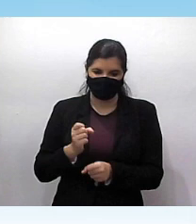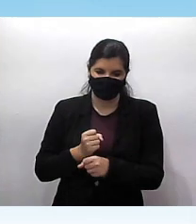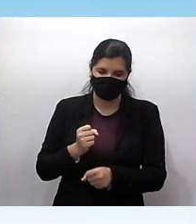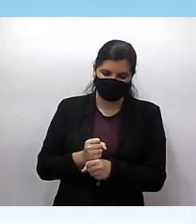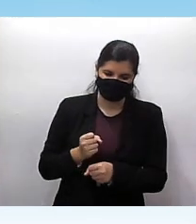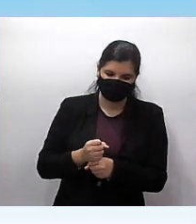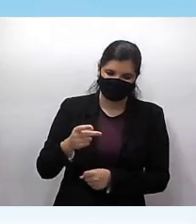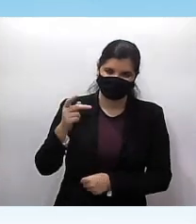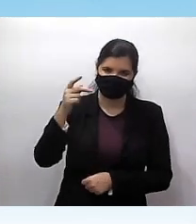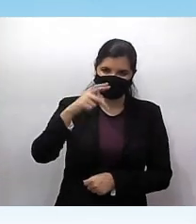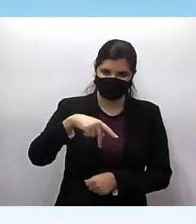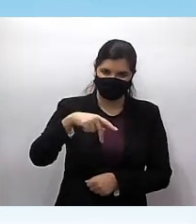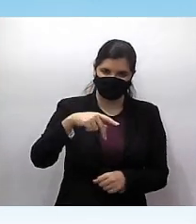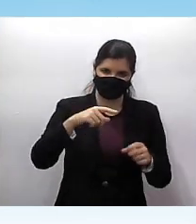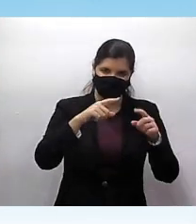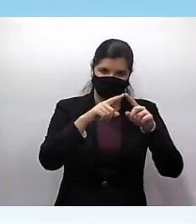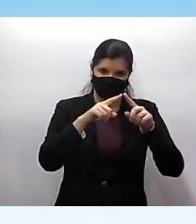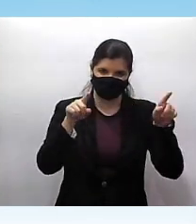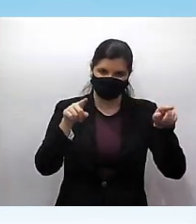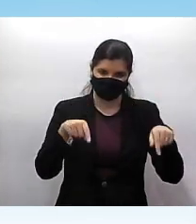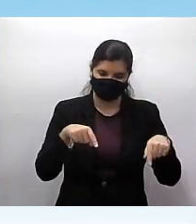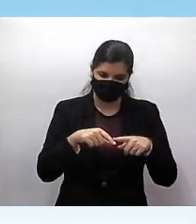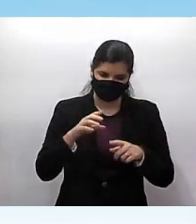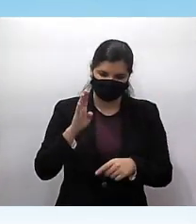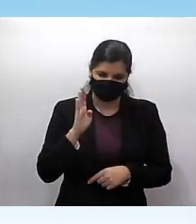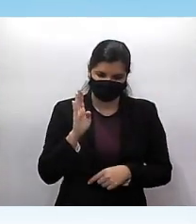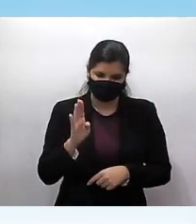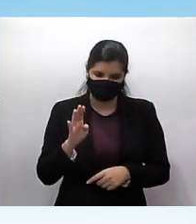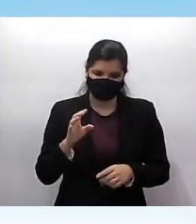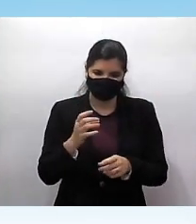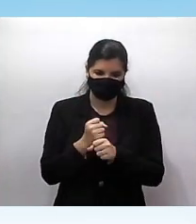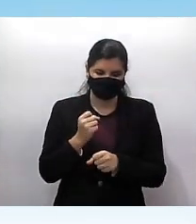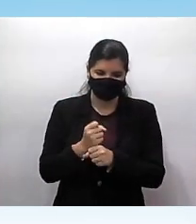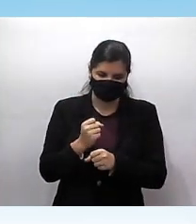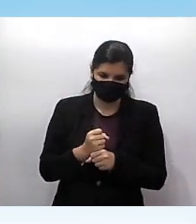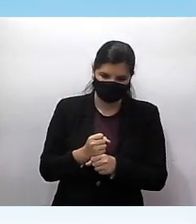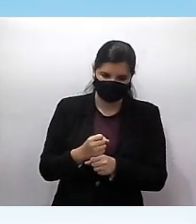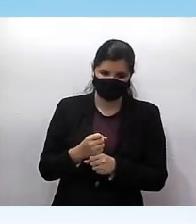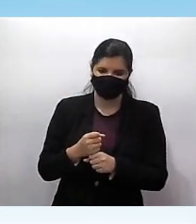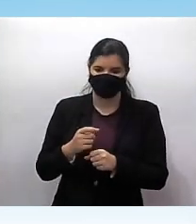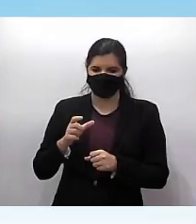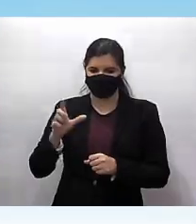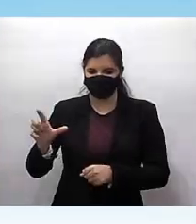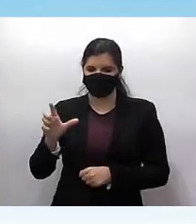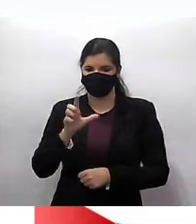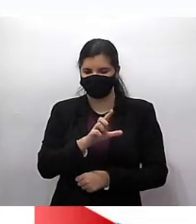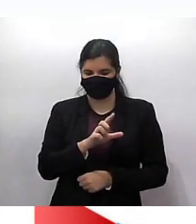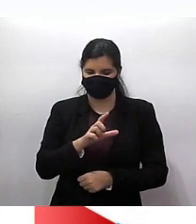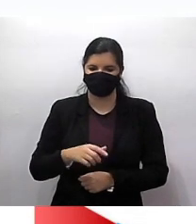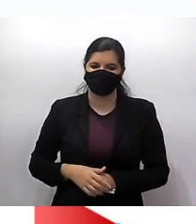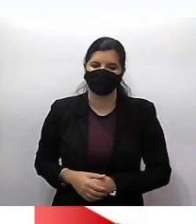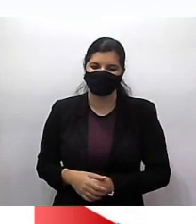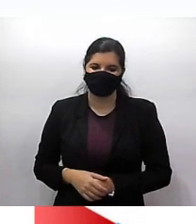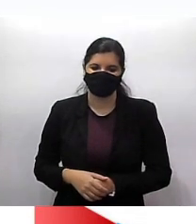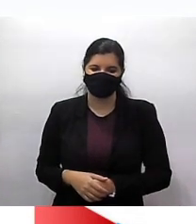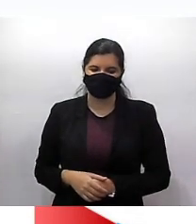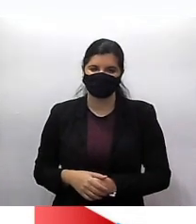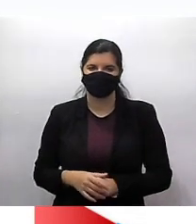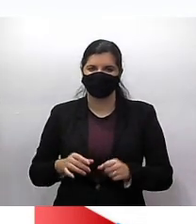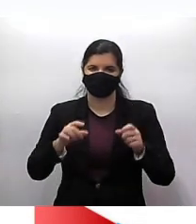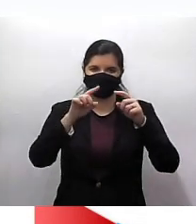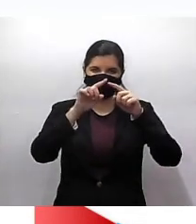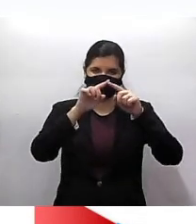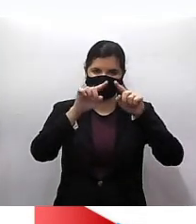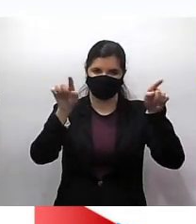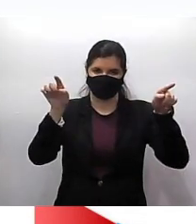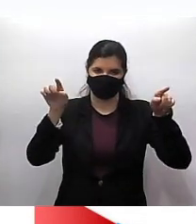o perímetro do quadrado, e o item B diz, calcule a medida do lado do quadrado. Vamos lá, a partir do retângulo? Olha o retângulo aí comigo,